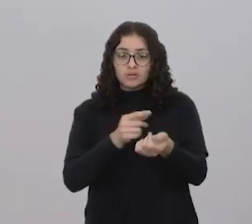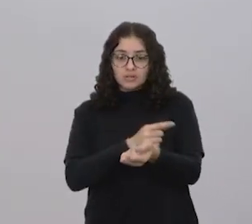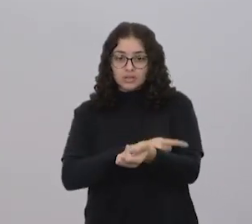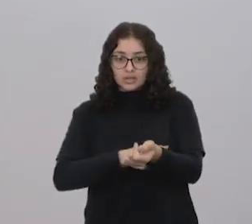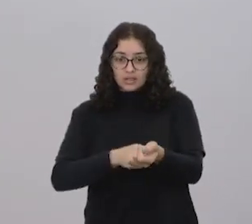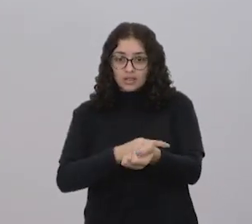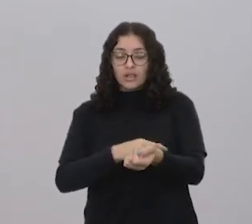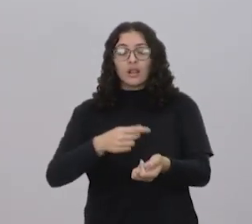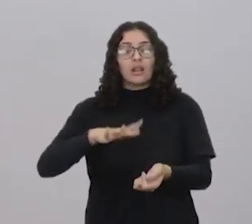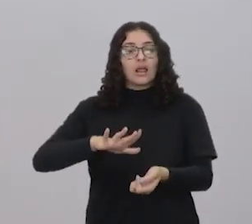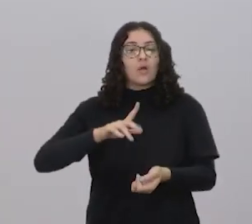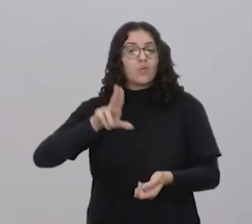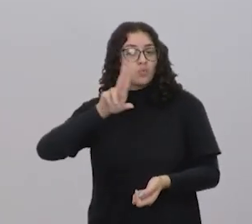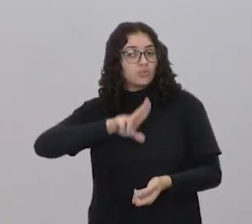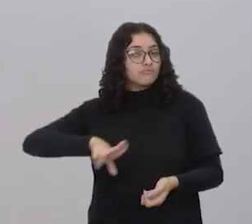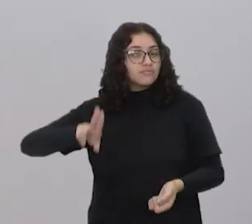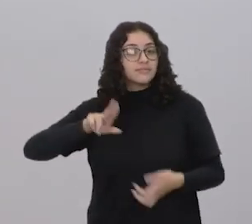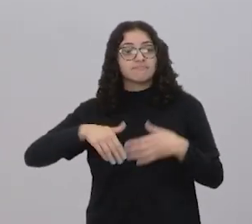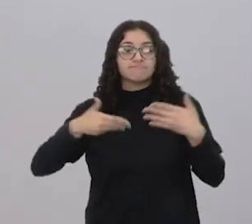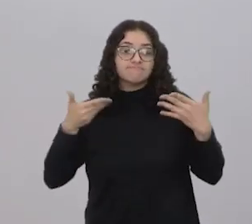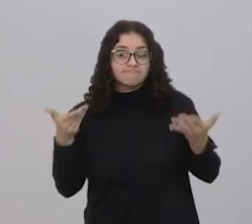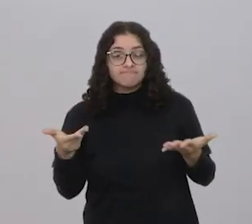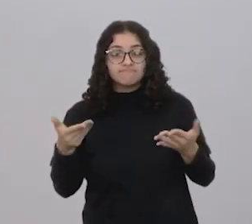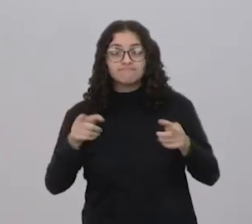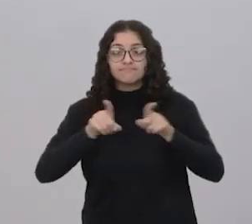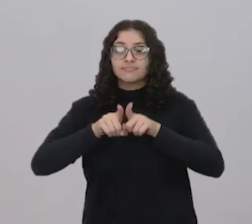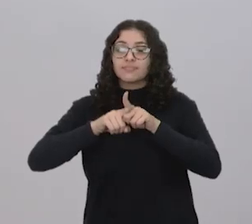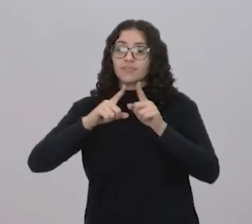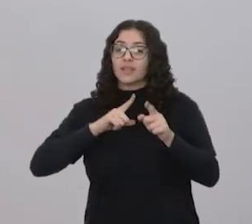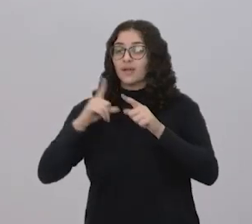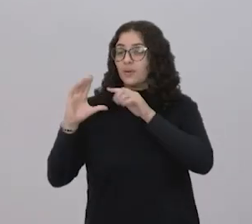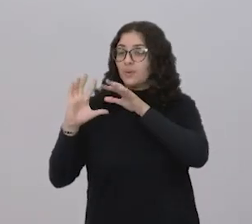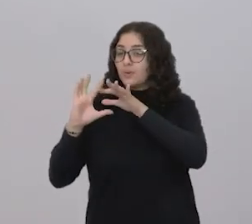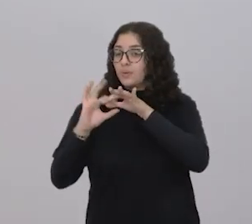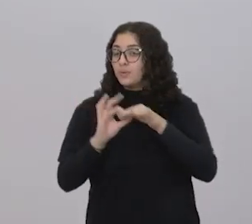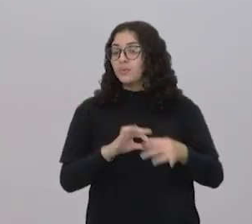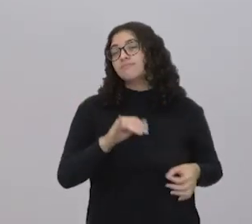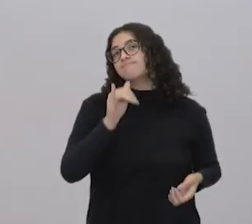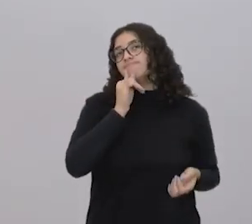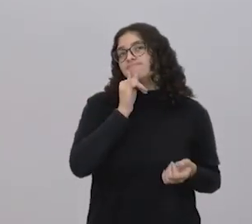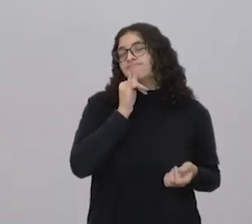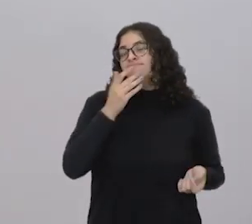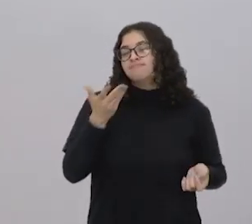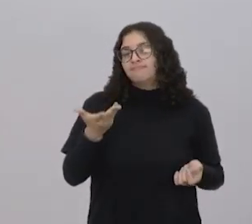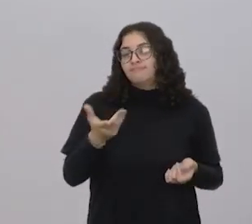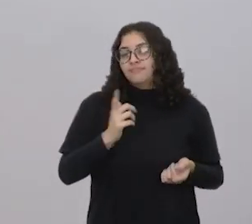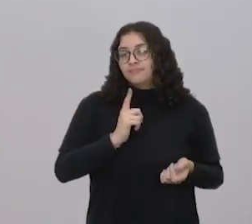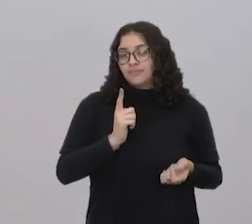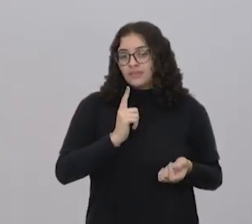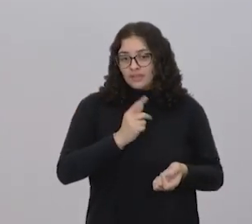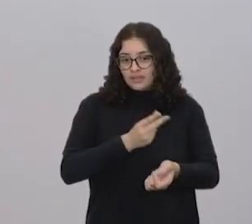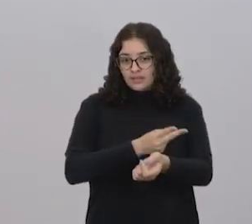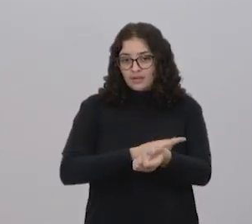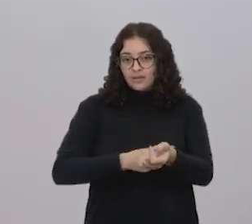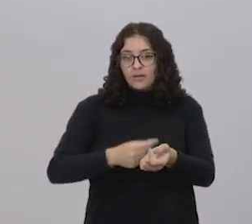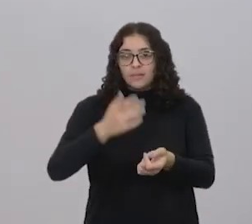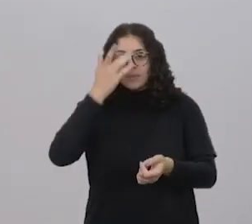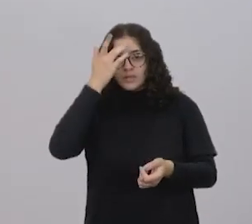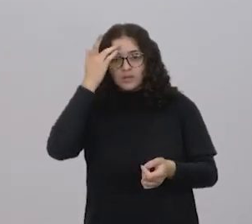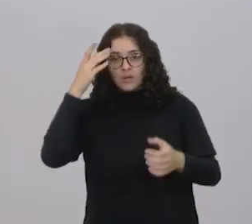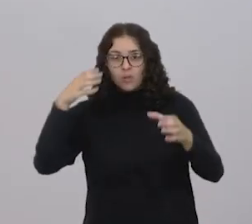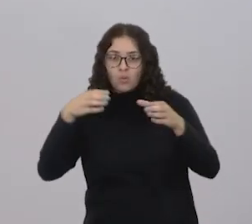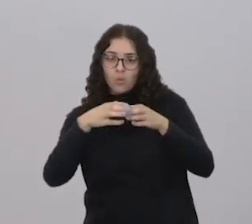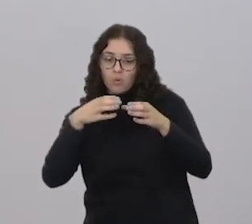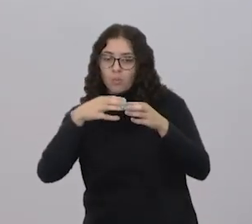tribais que eles utilizam. A gente tem o contexto de, por exemplo, tatuagens envolvendo gangues, e aí você